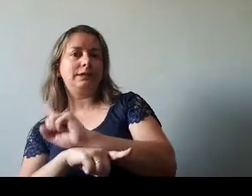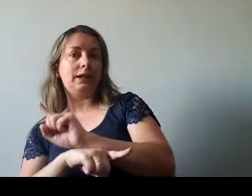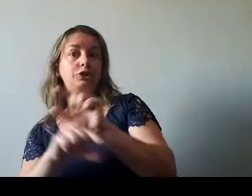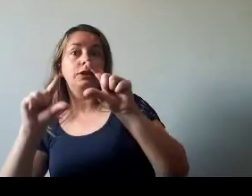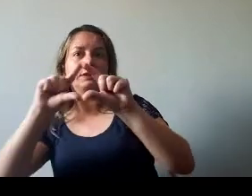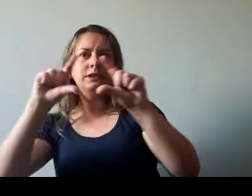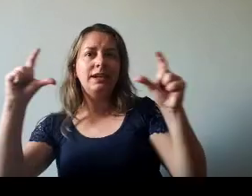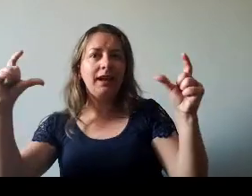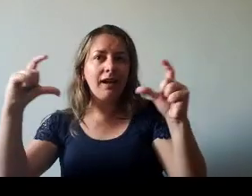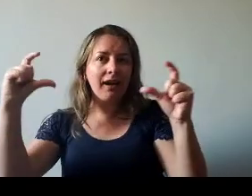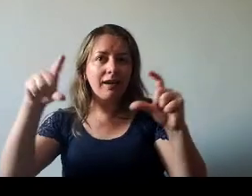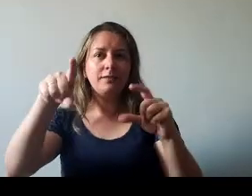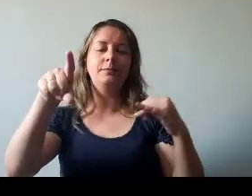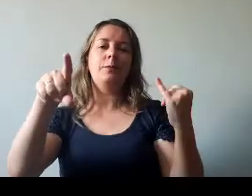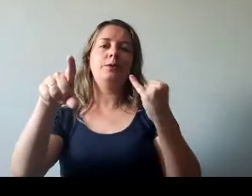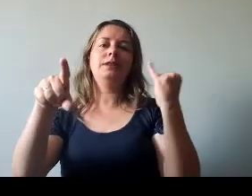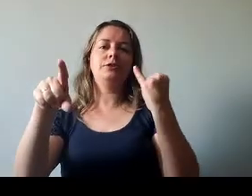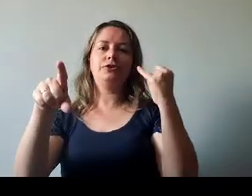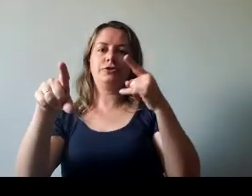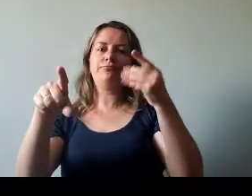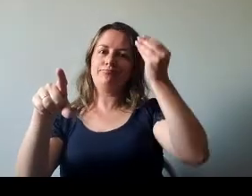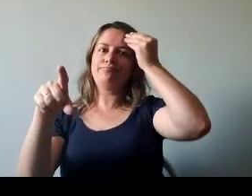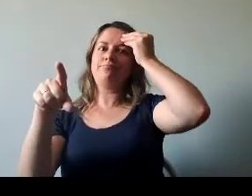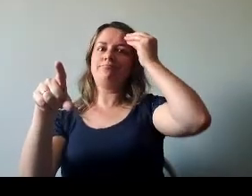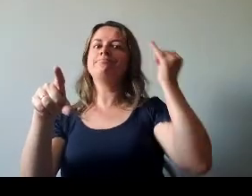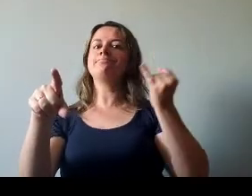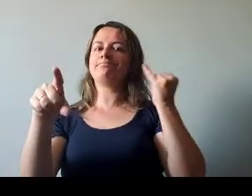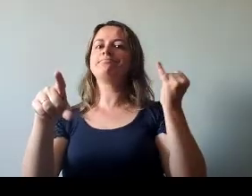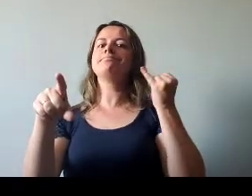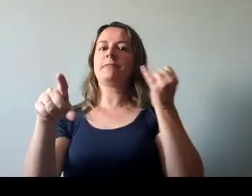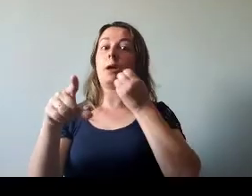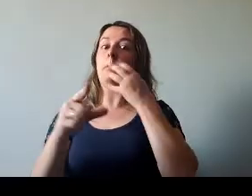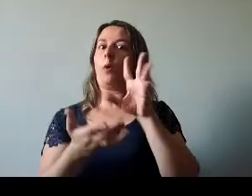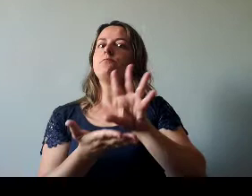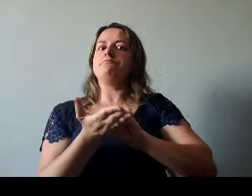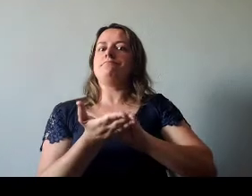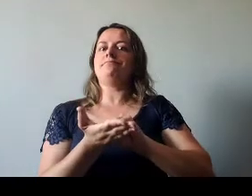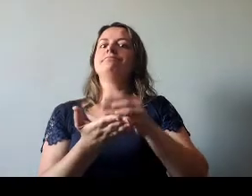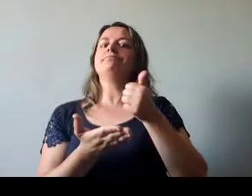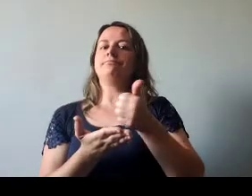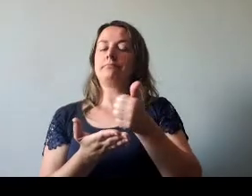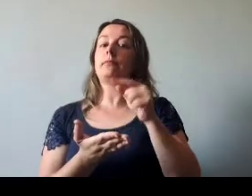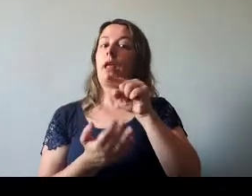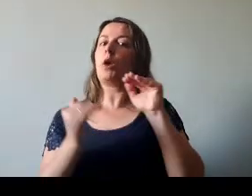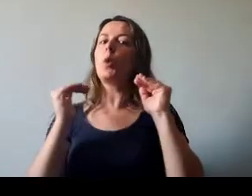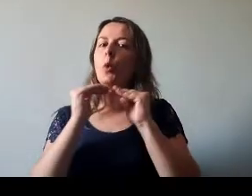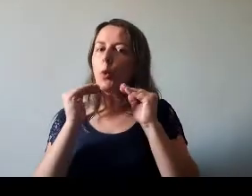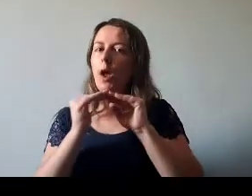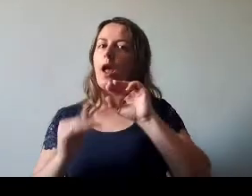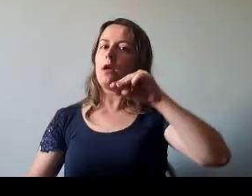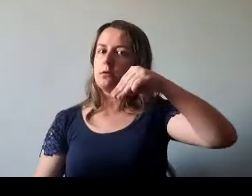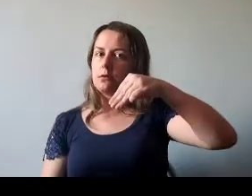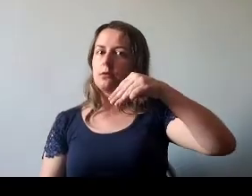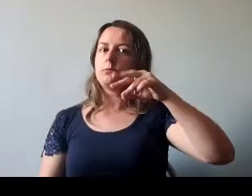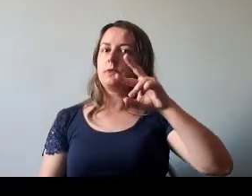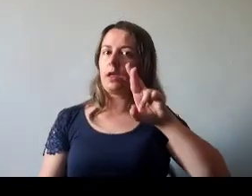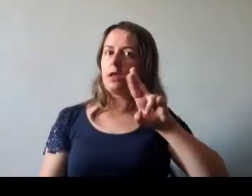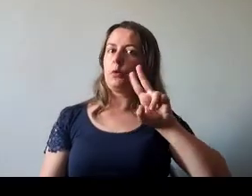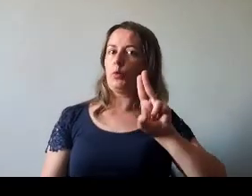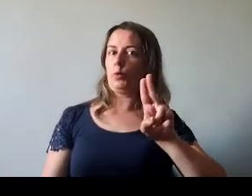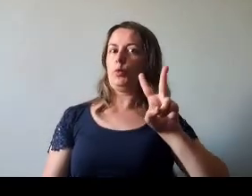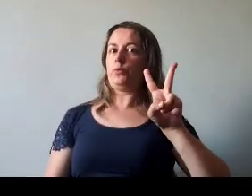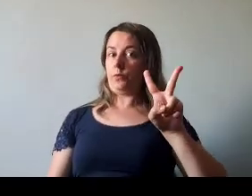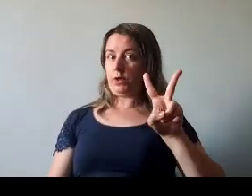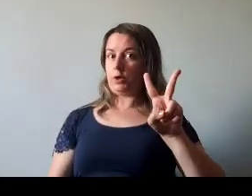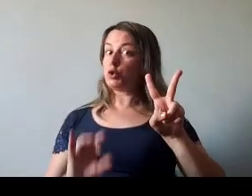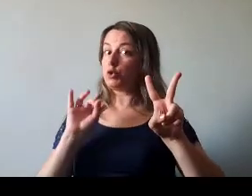a pena anotar. Essa equação só vale no movimento retilíneo uniformemente variado, tá, gente? Então, cuidado para